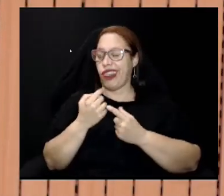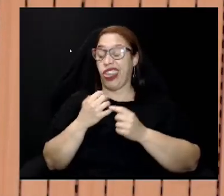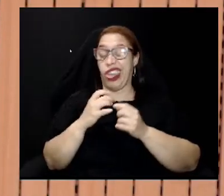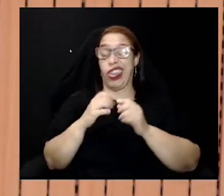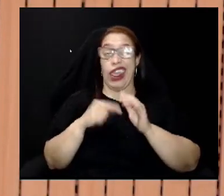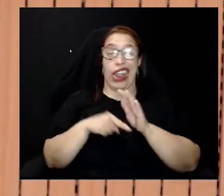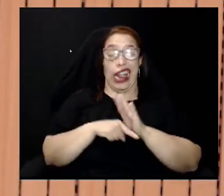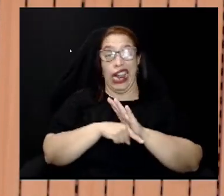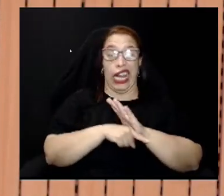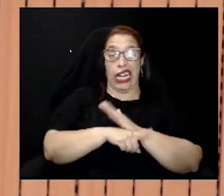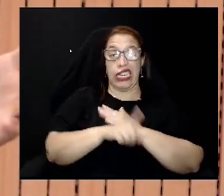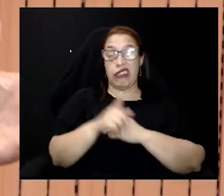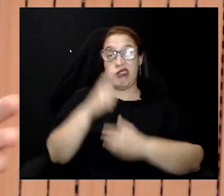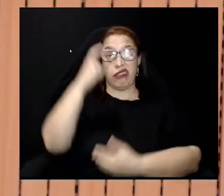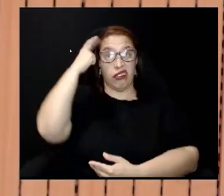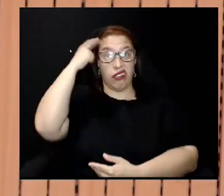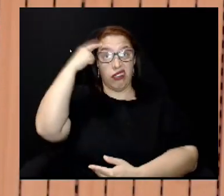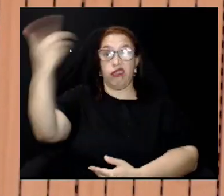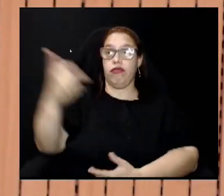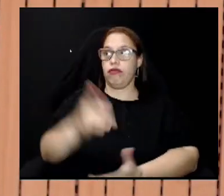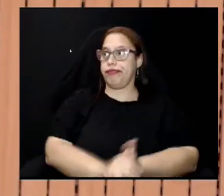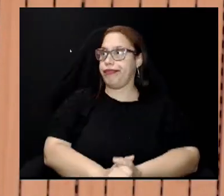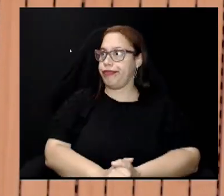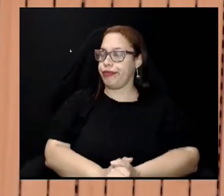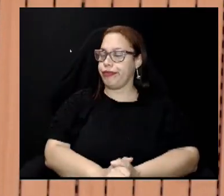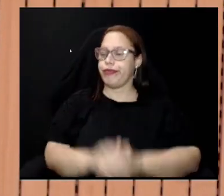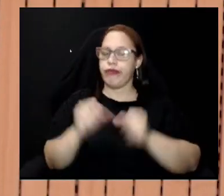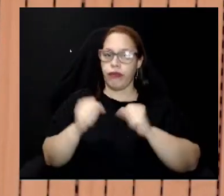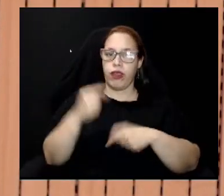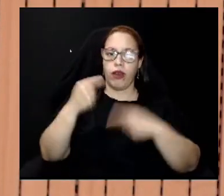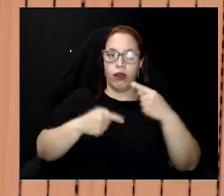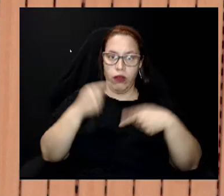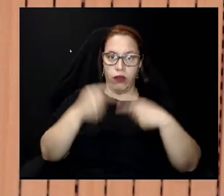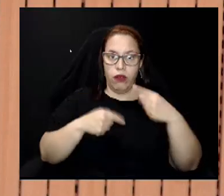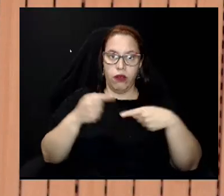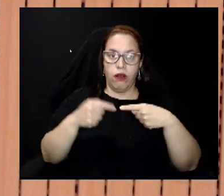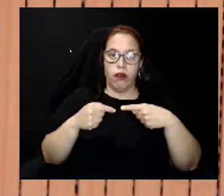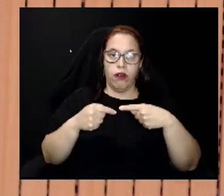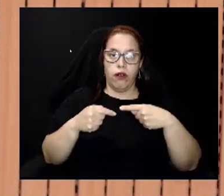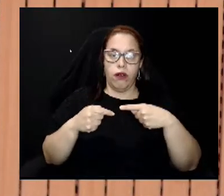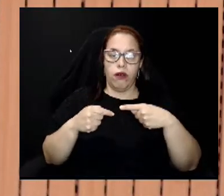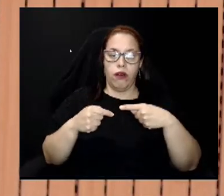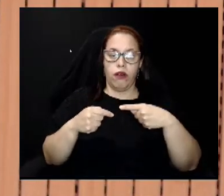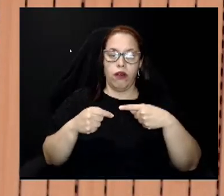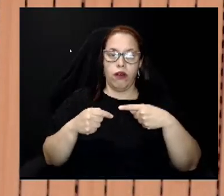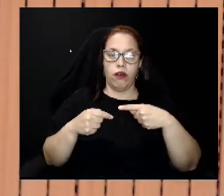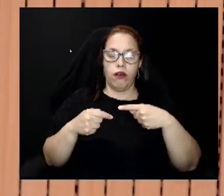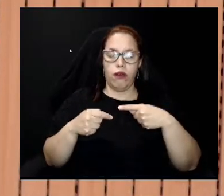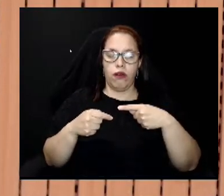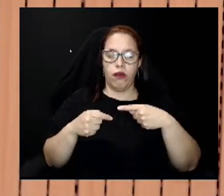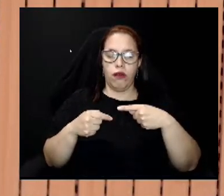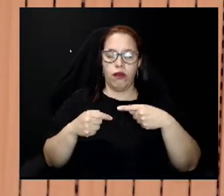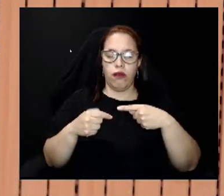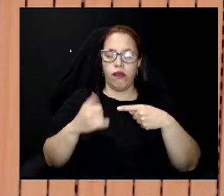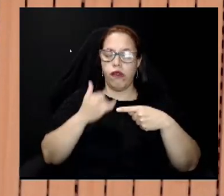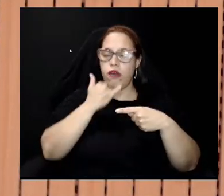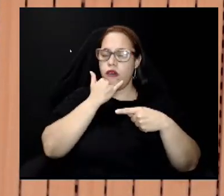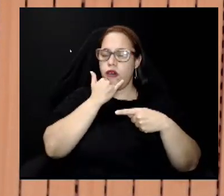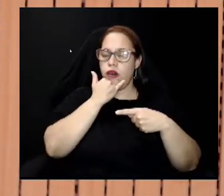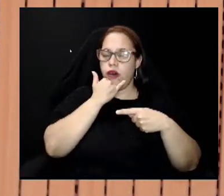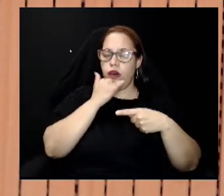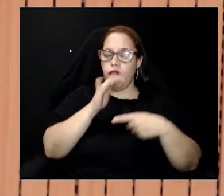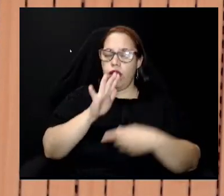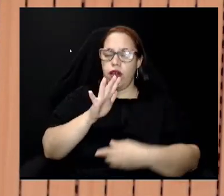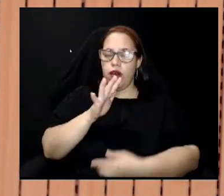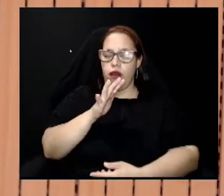na cabeça das pessoas, para que a gente possa discutir, e assim, em alto nível, né? São informações que a gente tem que